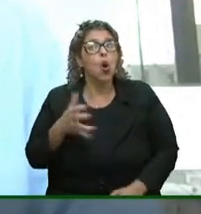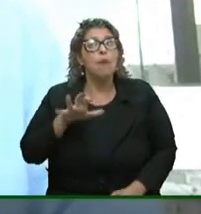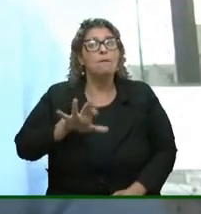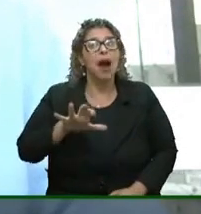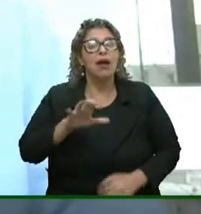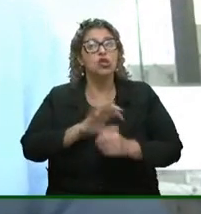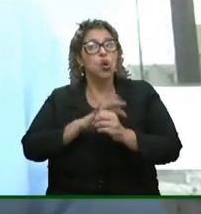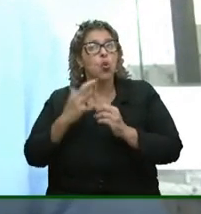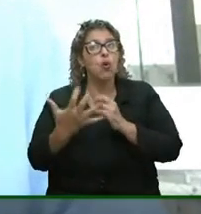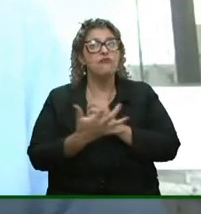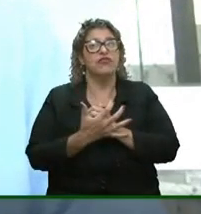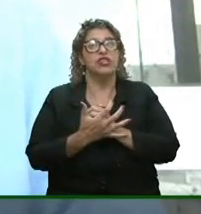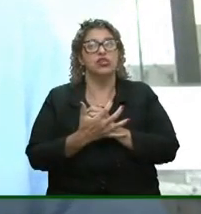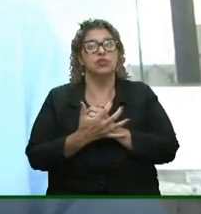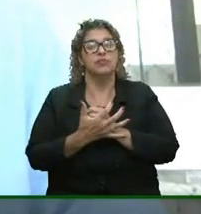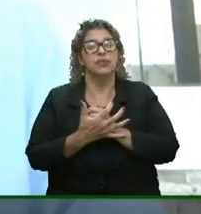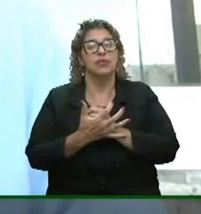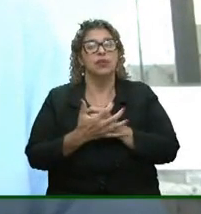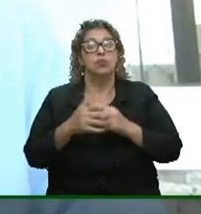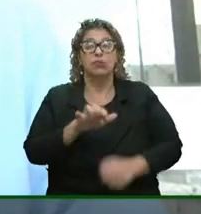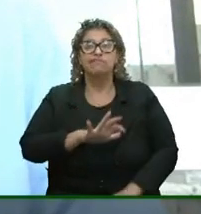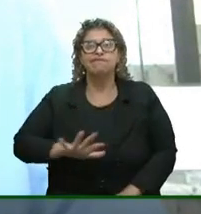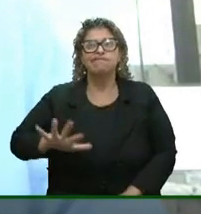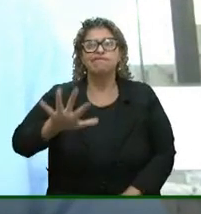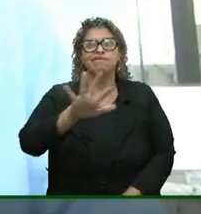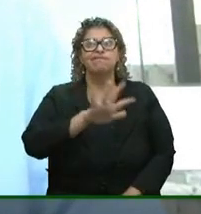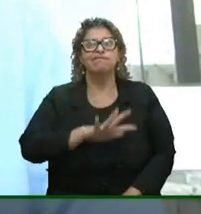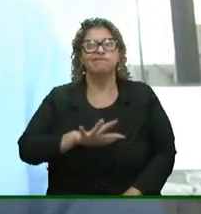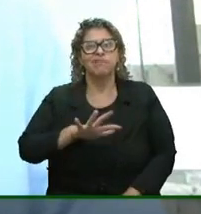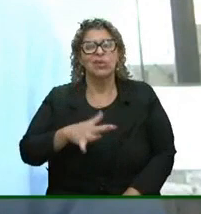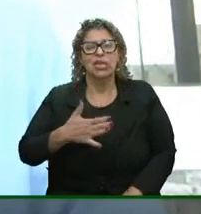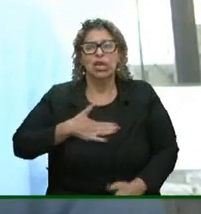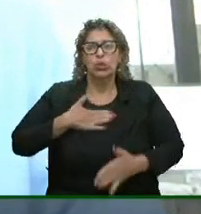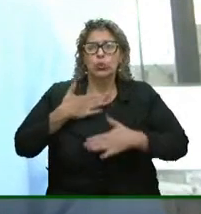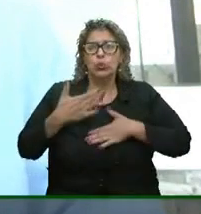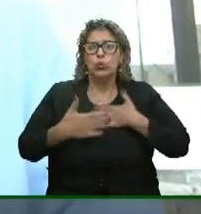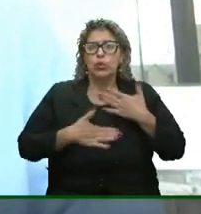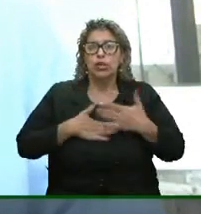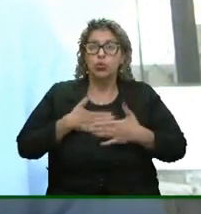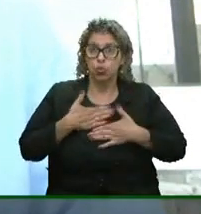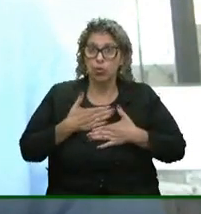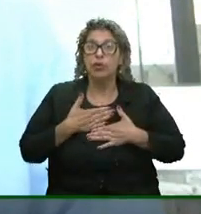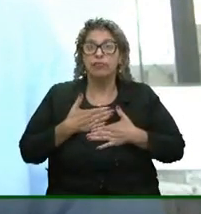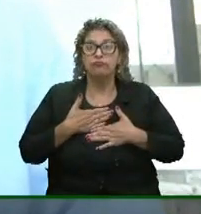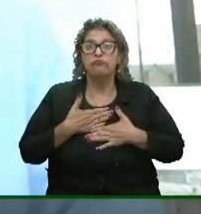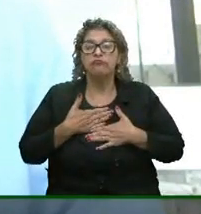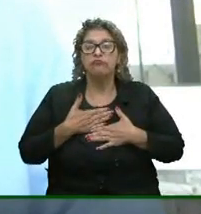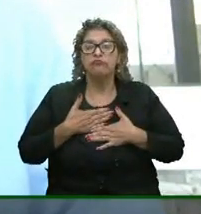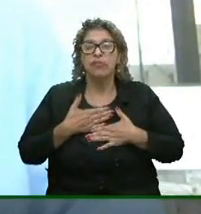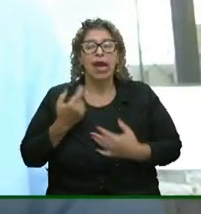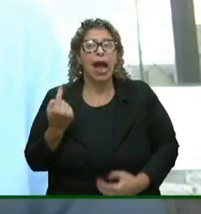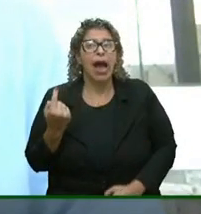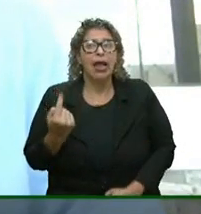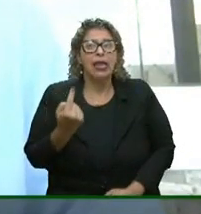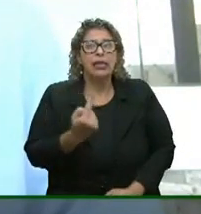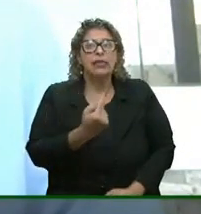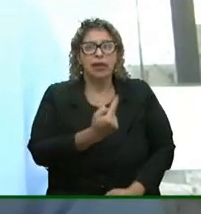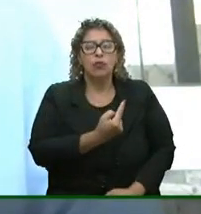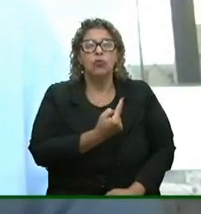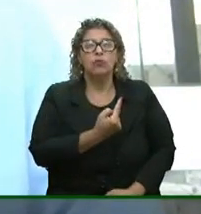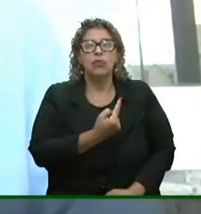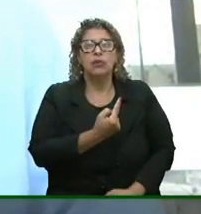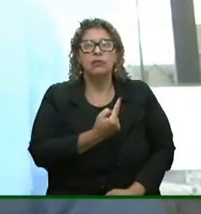Covid-19. A situação, ela é assustadora. Basta cada uma